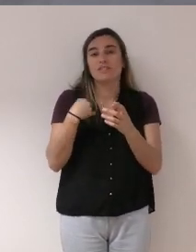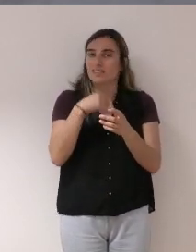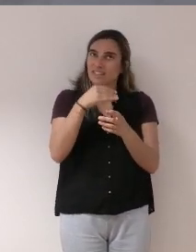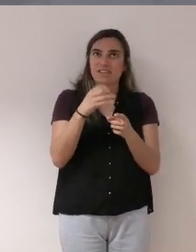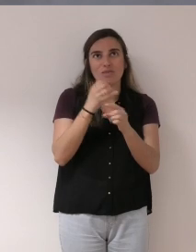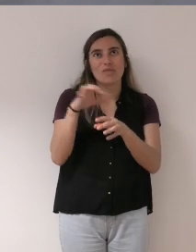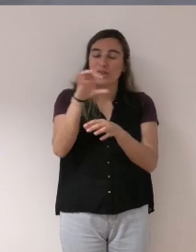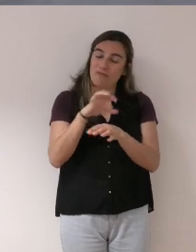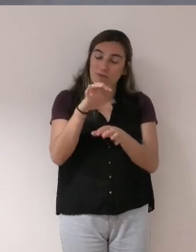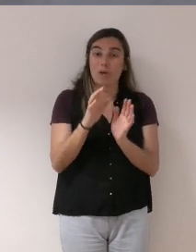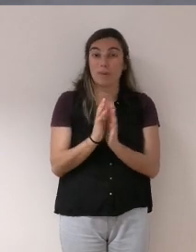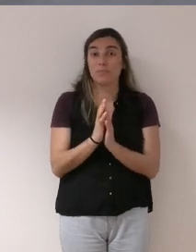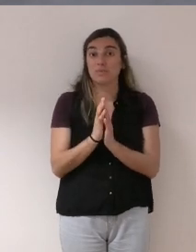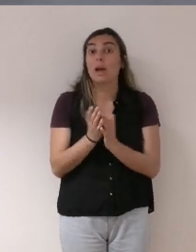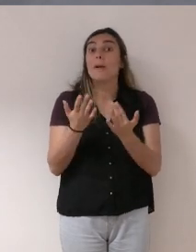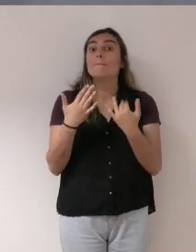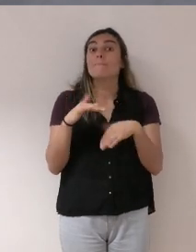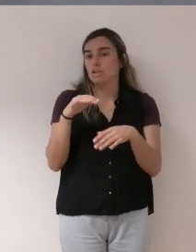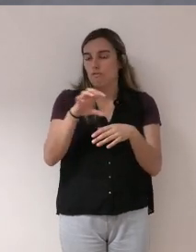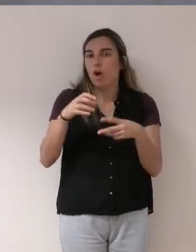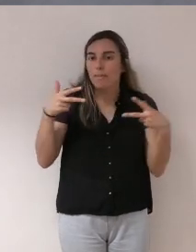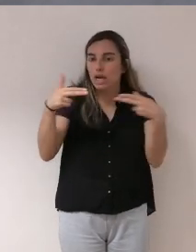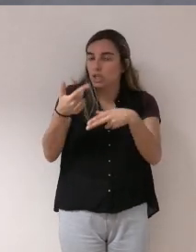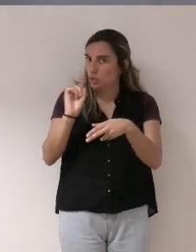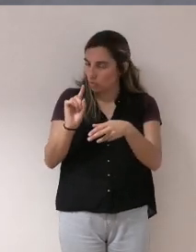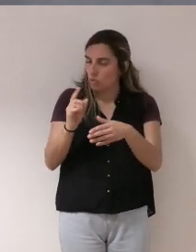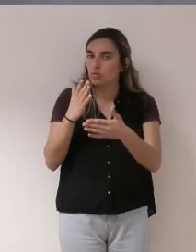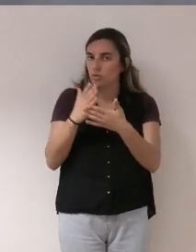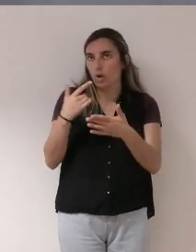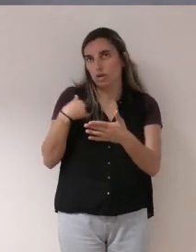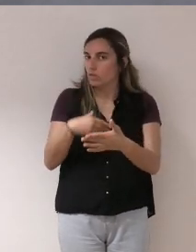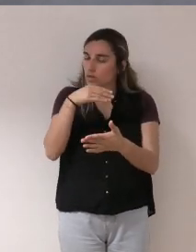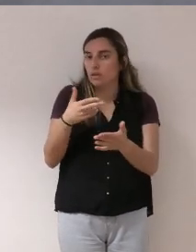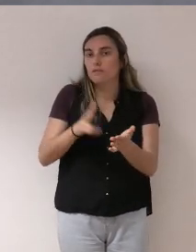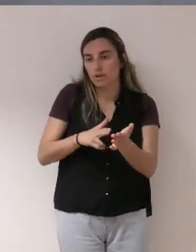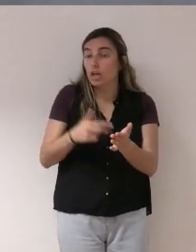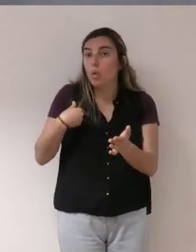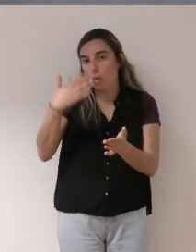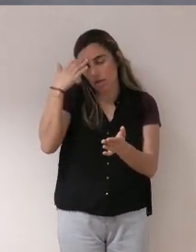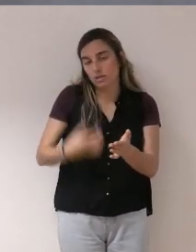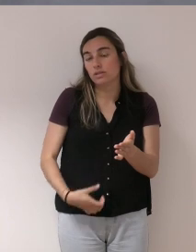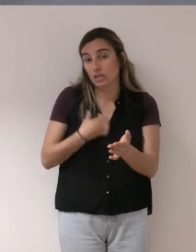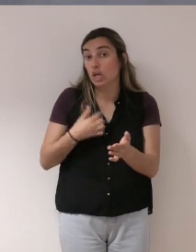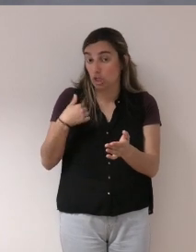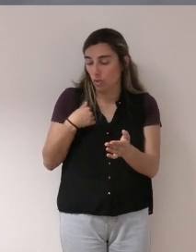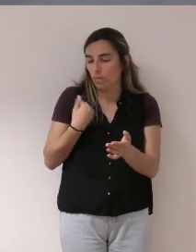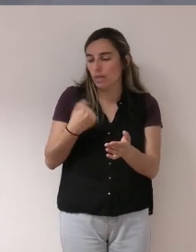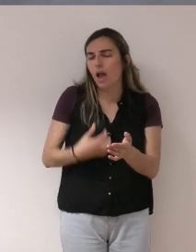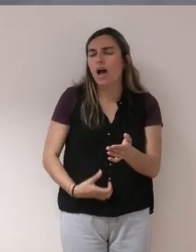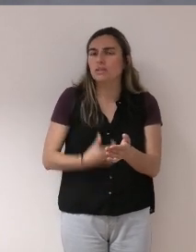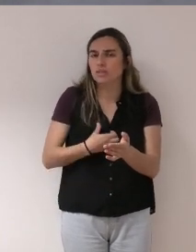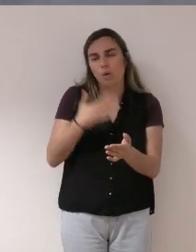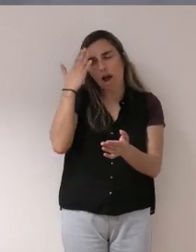isto de outra maneira, mas não é uma forma crítica. Sim. É apenas uma constatação. Que é o seguinte, eu tenho a